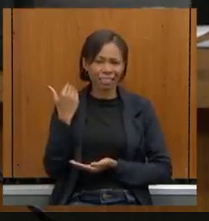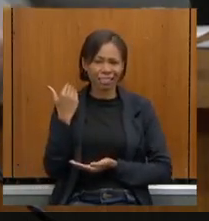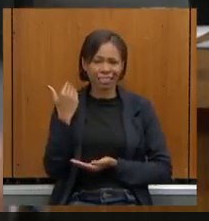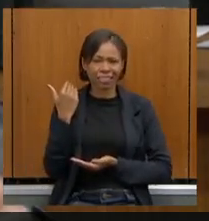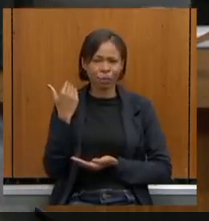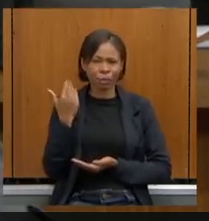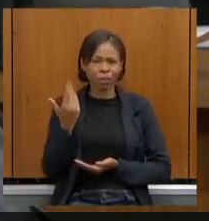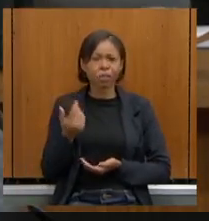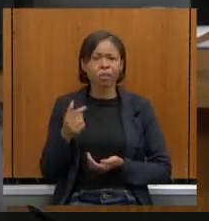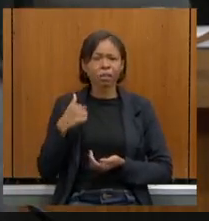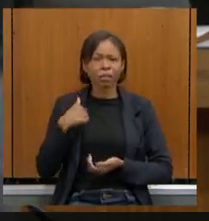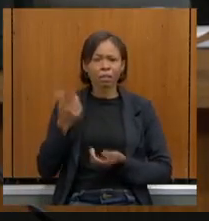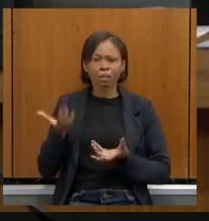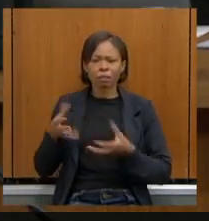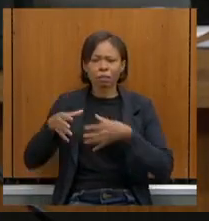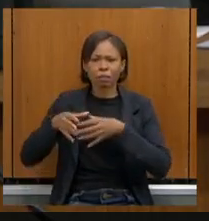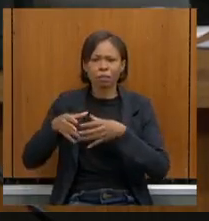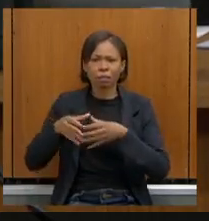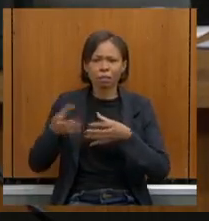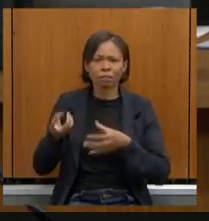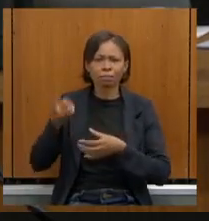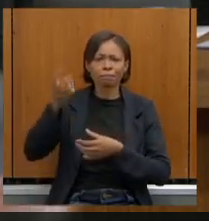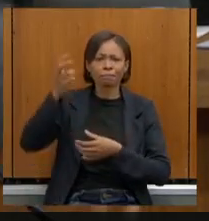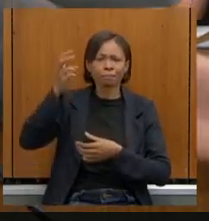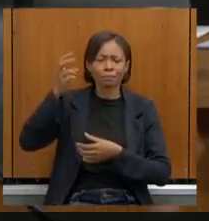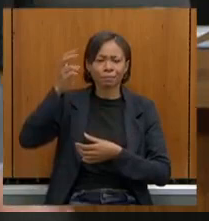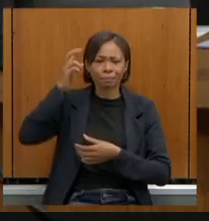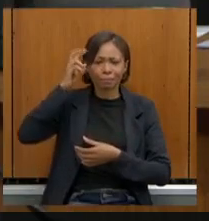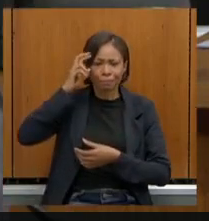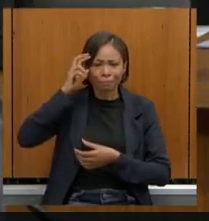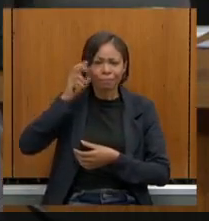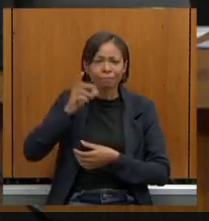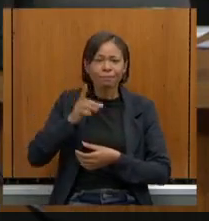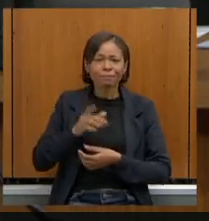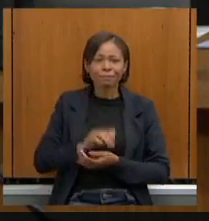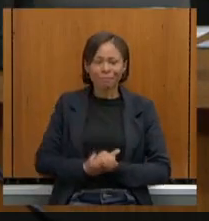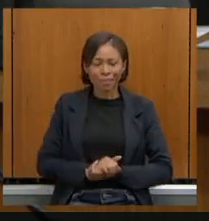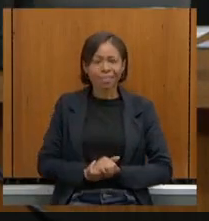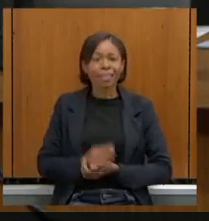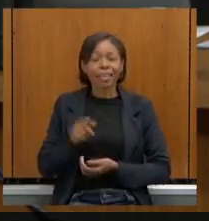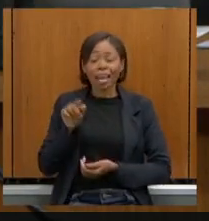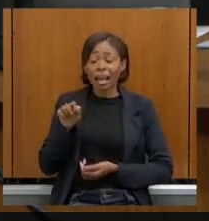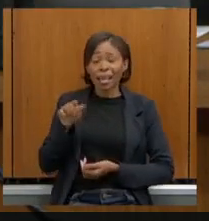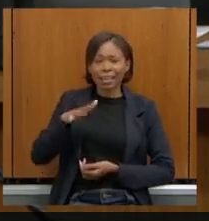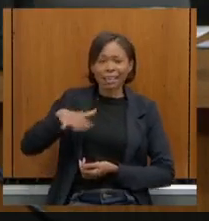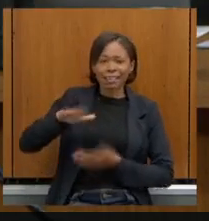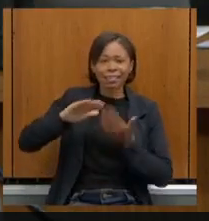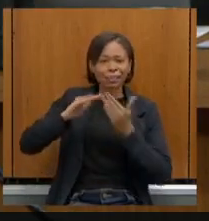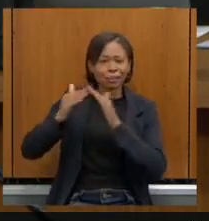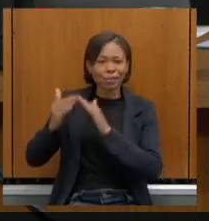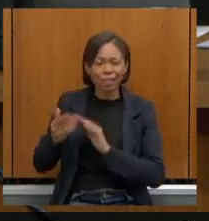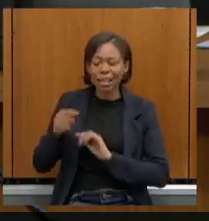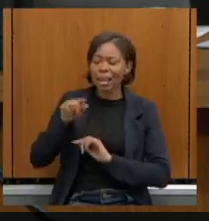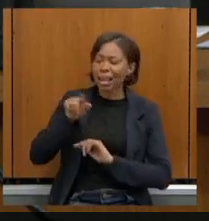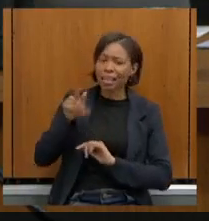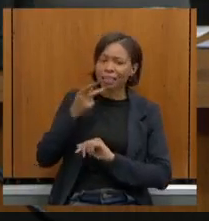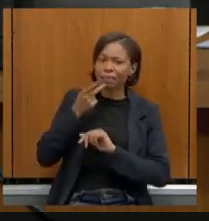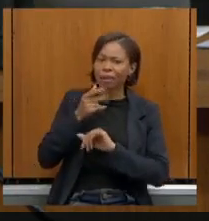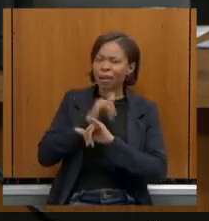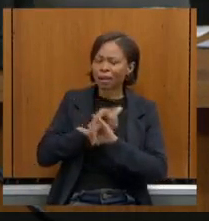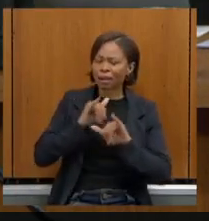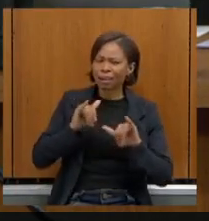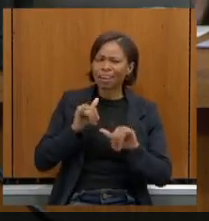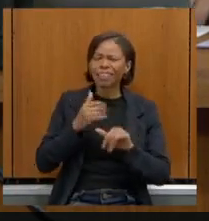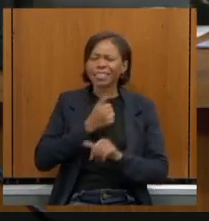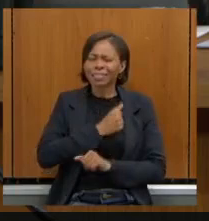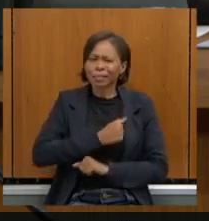estive lá com o Grupo Cultural na periferia de Belo Horizonte e todos fazem menção e manifestam a saudade que